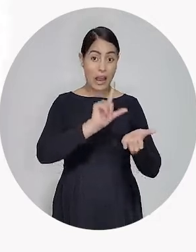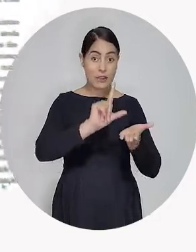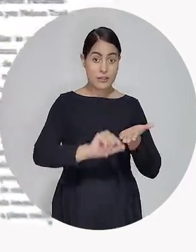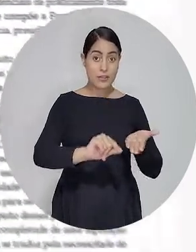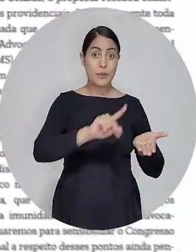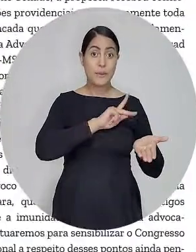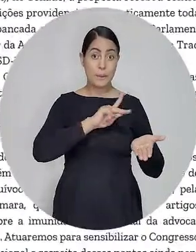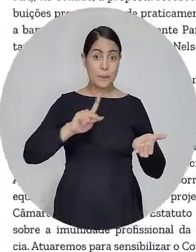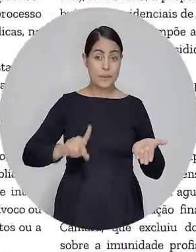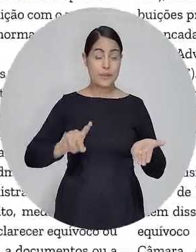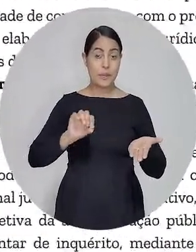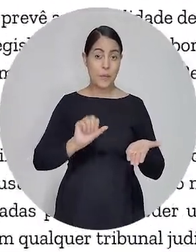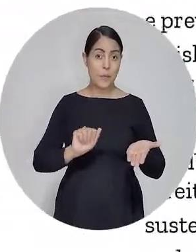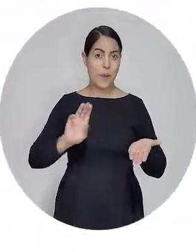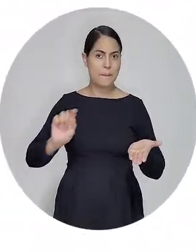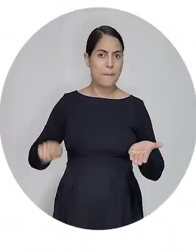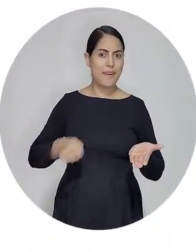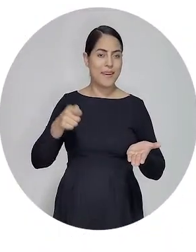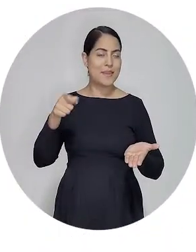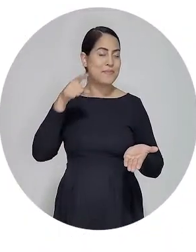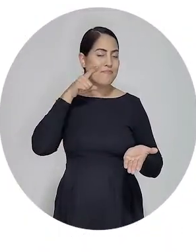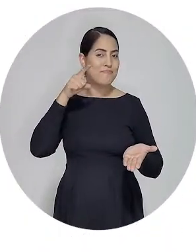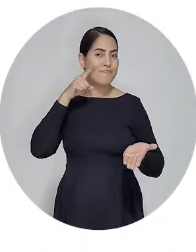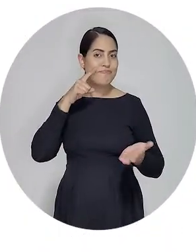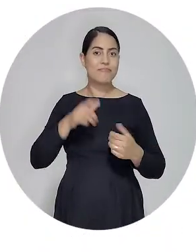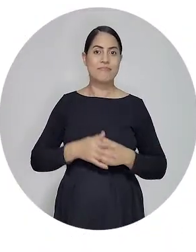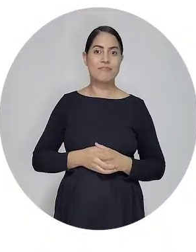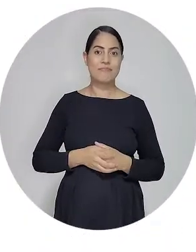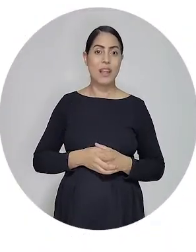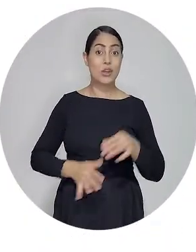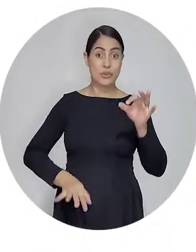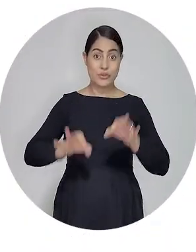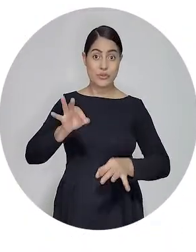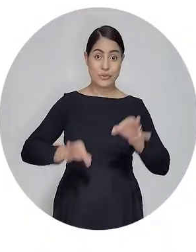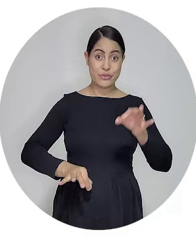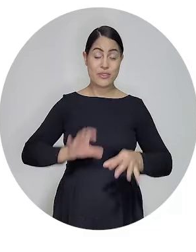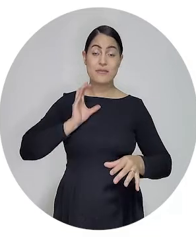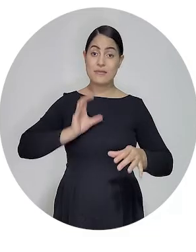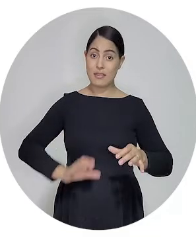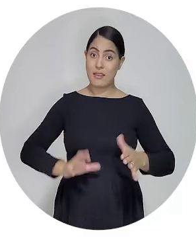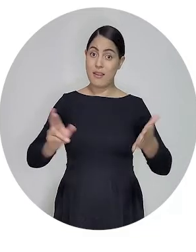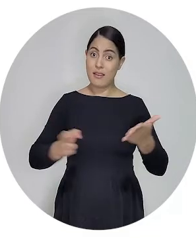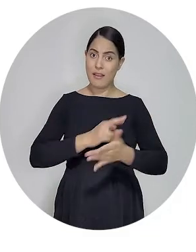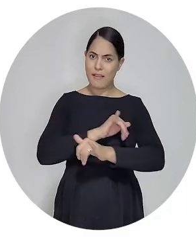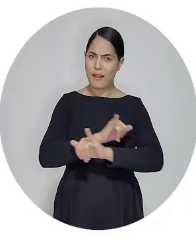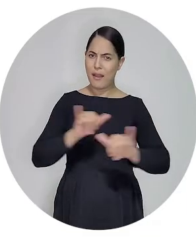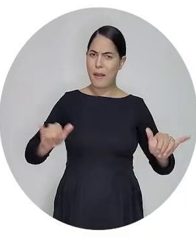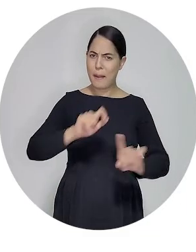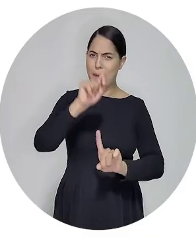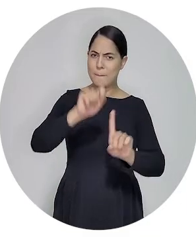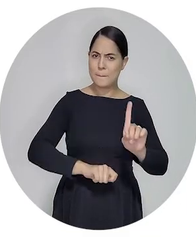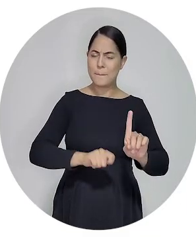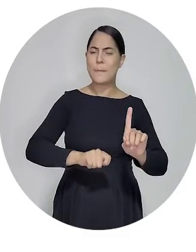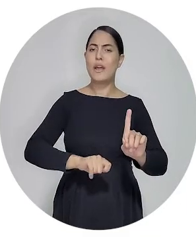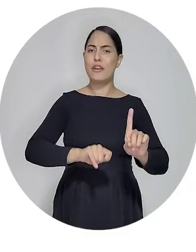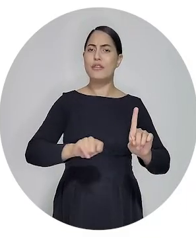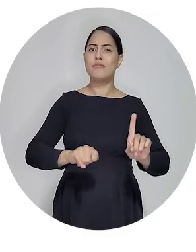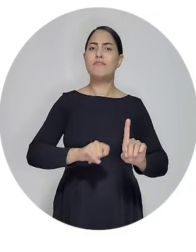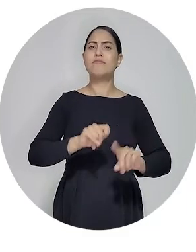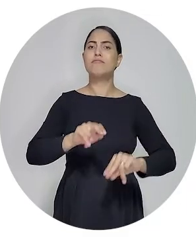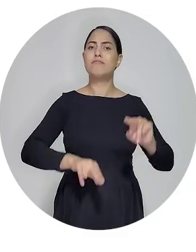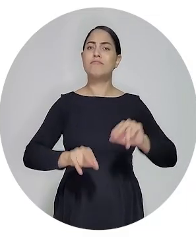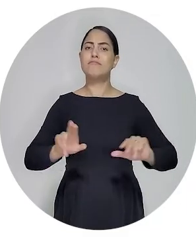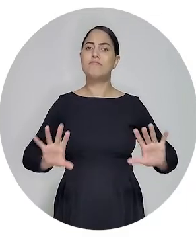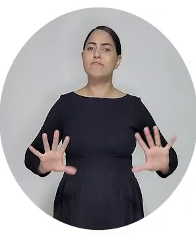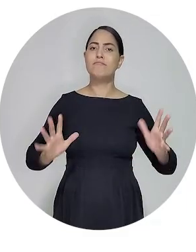Segundo o artigo do presidente da OAB Nacional, Beto Simonetti, na revista Justiça e Cidadania, o mês de junho reservou à advocacia